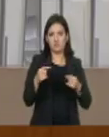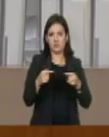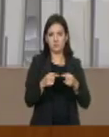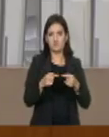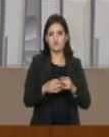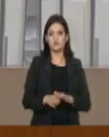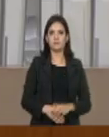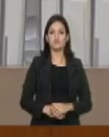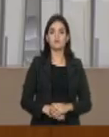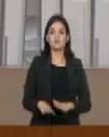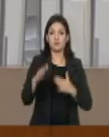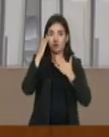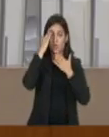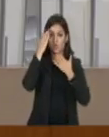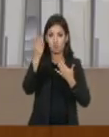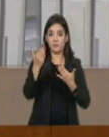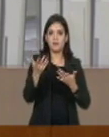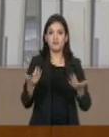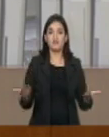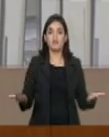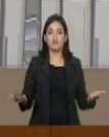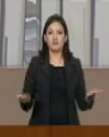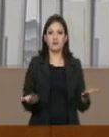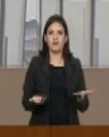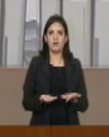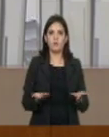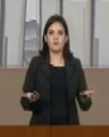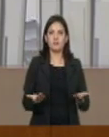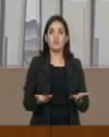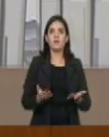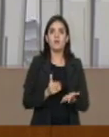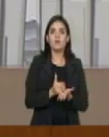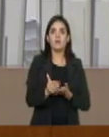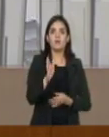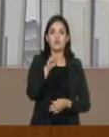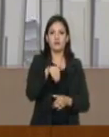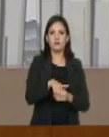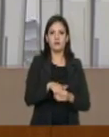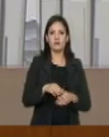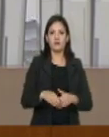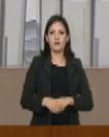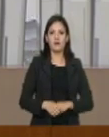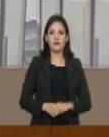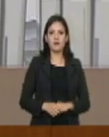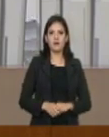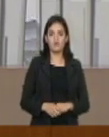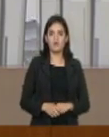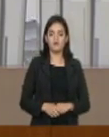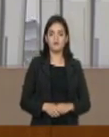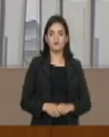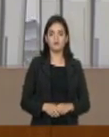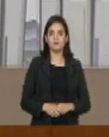Agradeço a Vossa Excelência e passo a proferir o meu voto. Ministro Presidente Dias Toffoli.